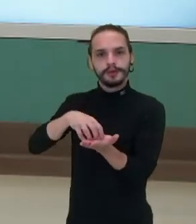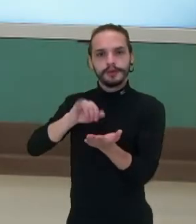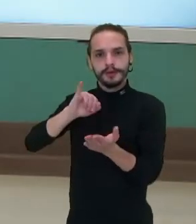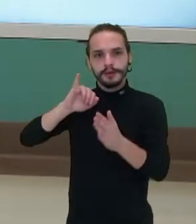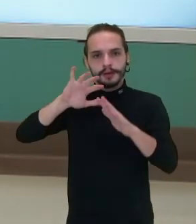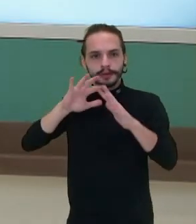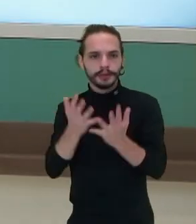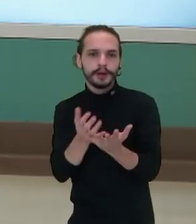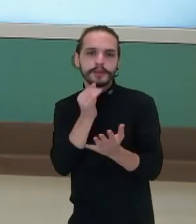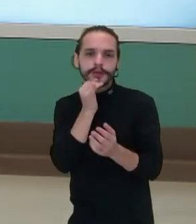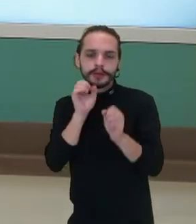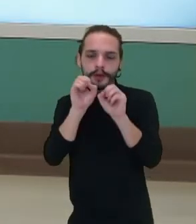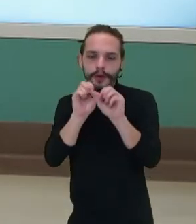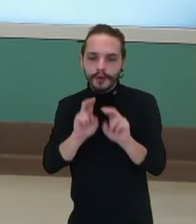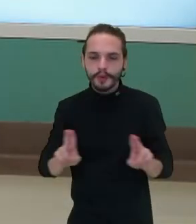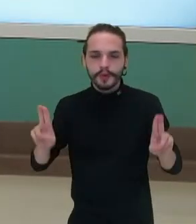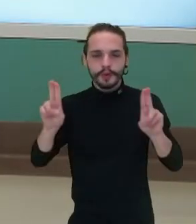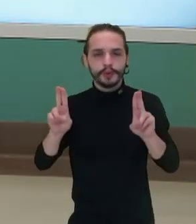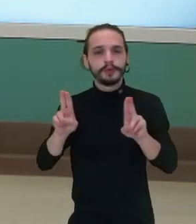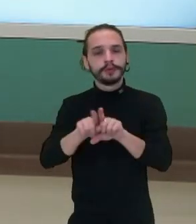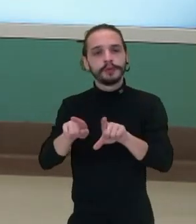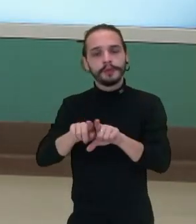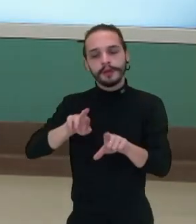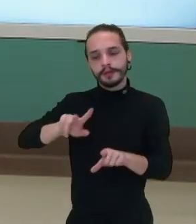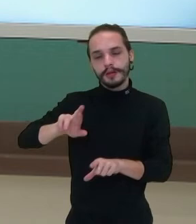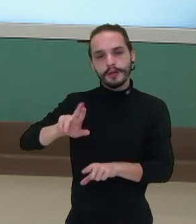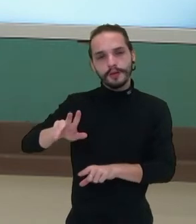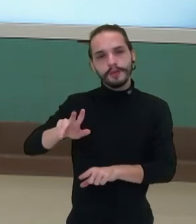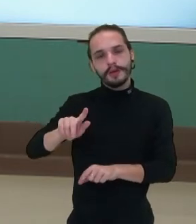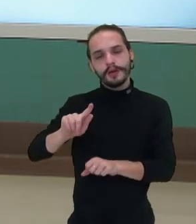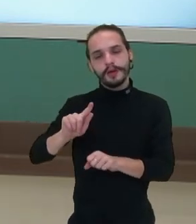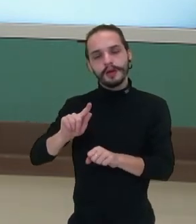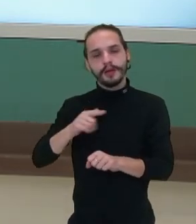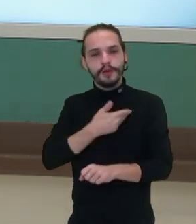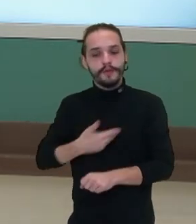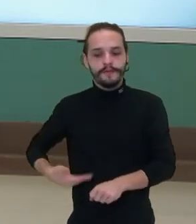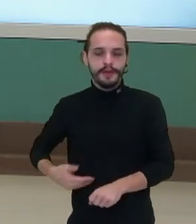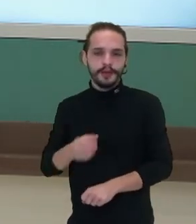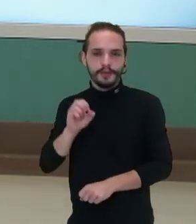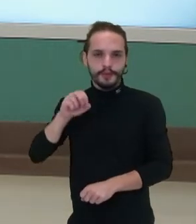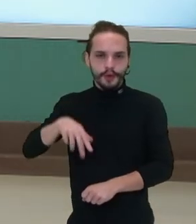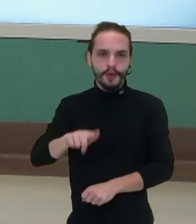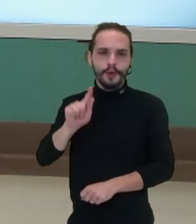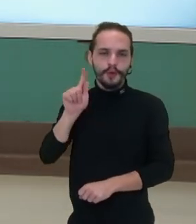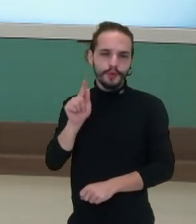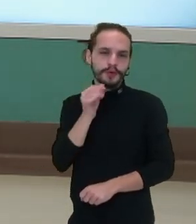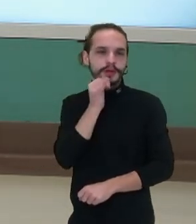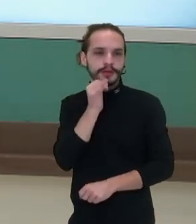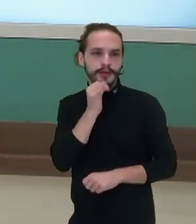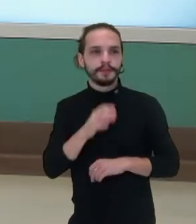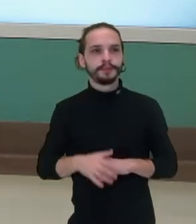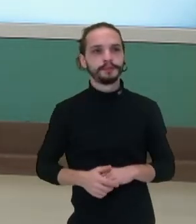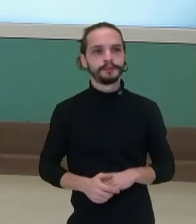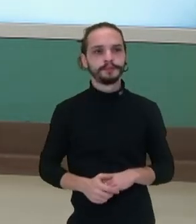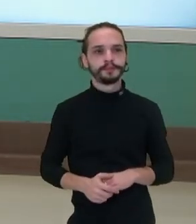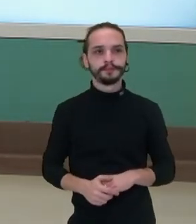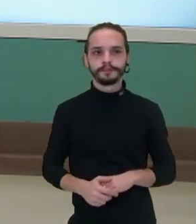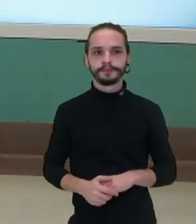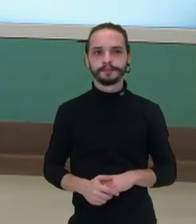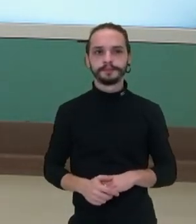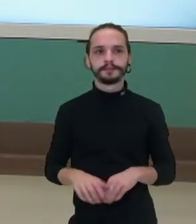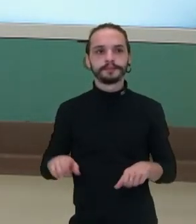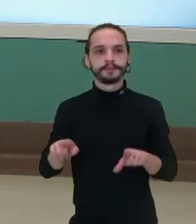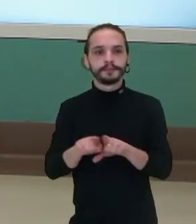a ONU e também as não governamentais, como o Greenpeace, por exemplo, tá bom? E aqui as relações internacionais